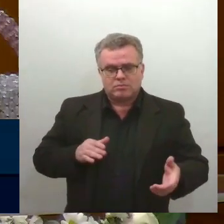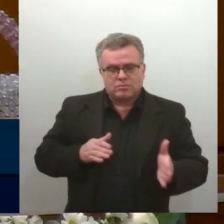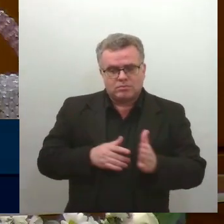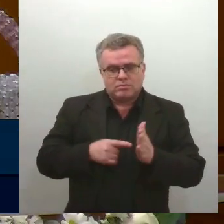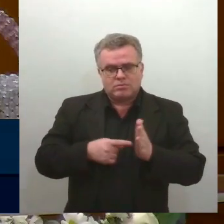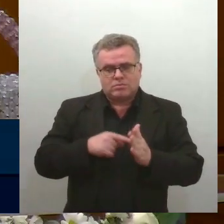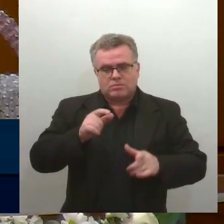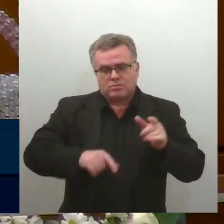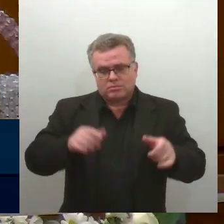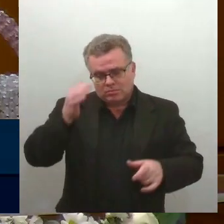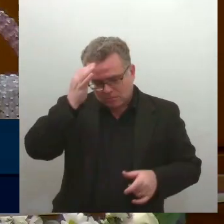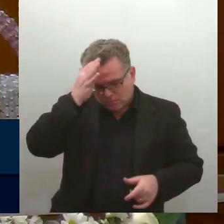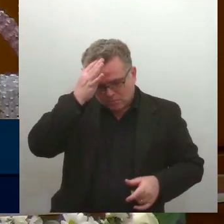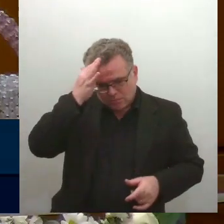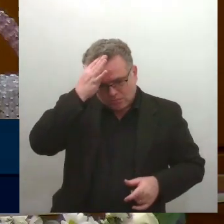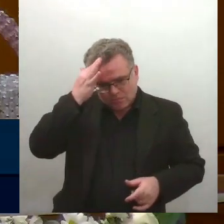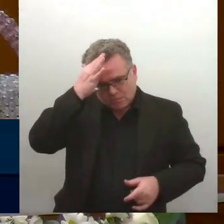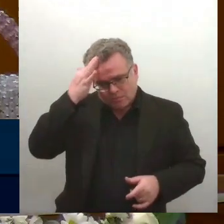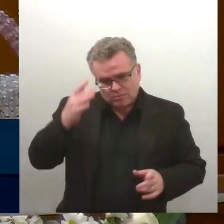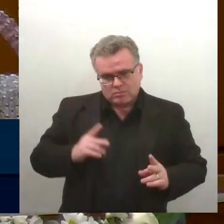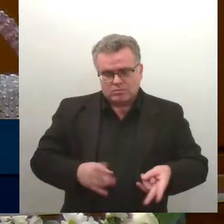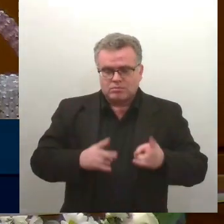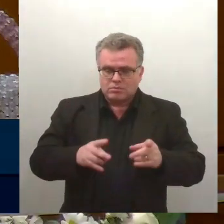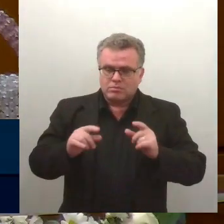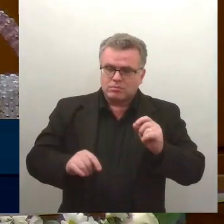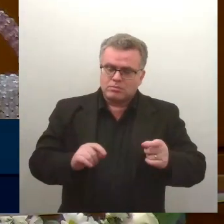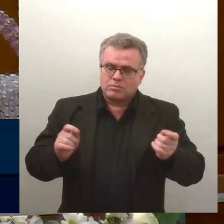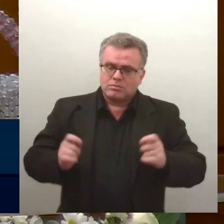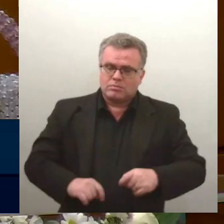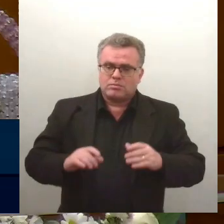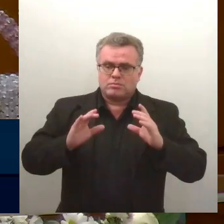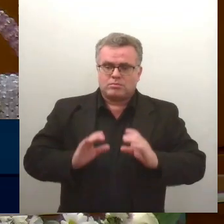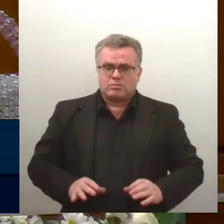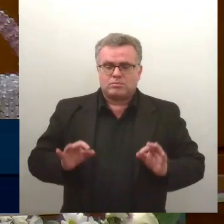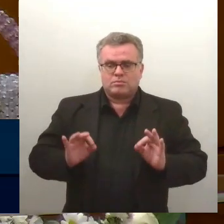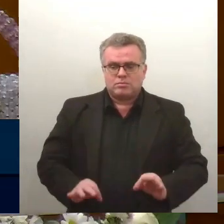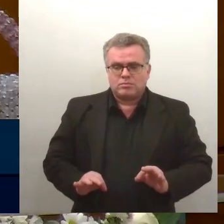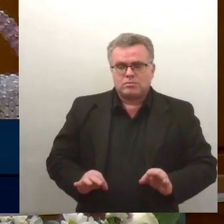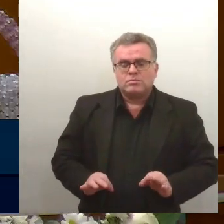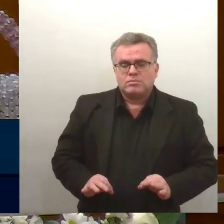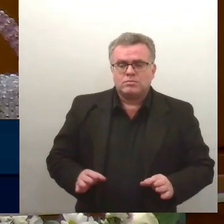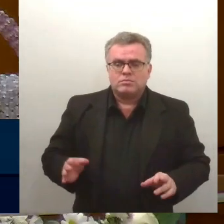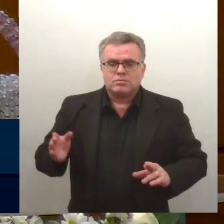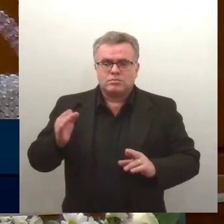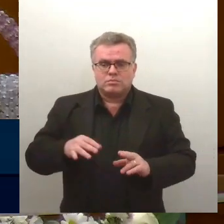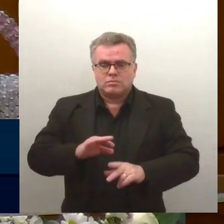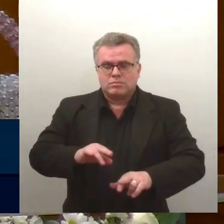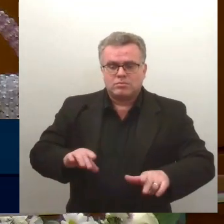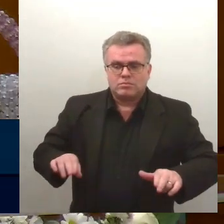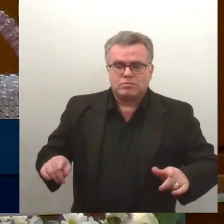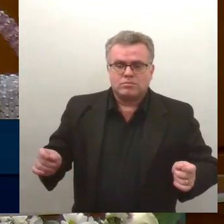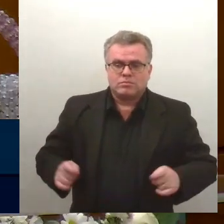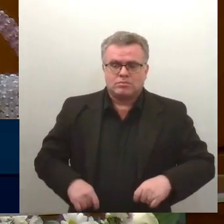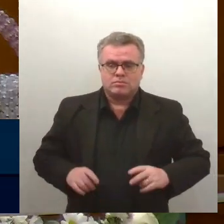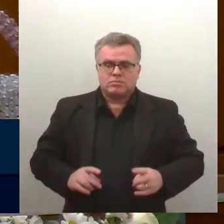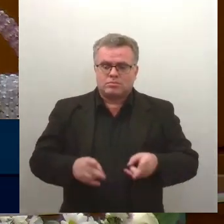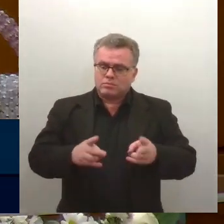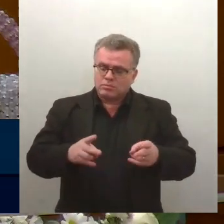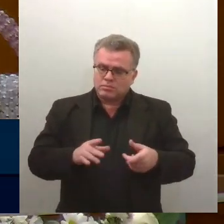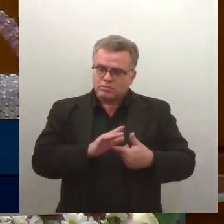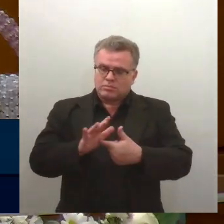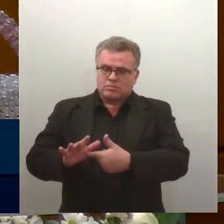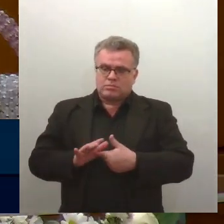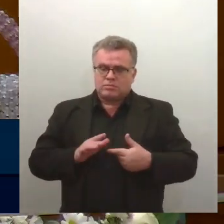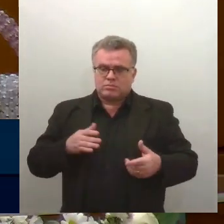dava comportamento e era referência para as diversas classes sociais que tinham acesso à televisão e rádio.